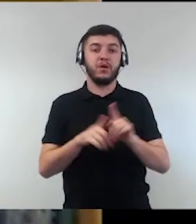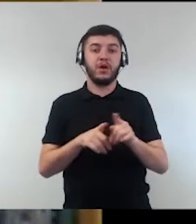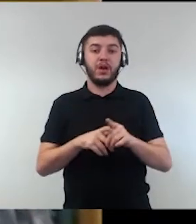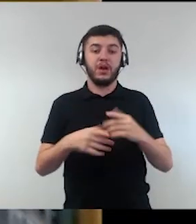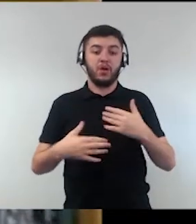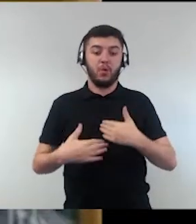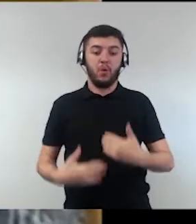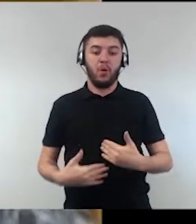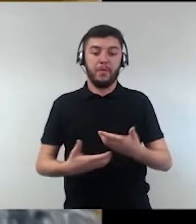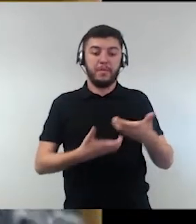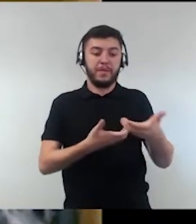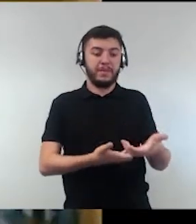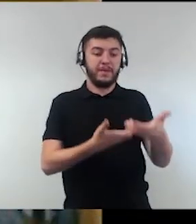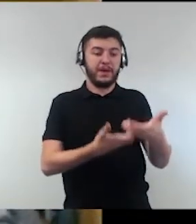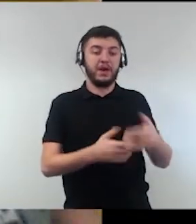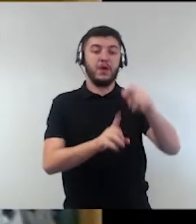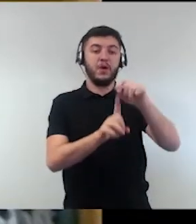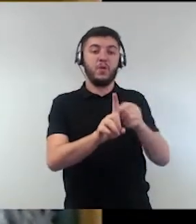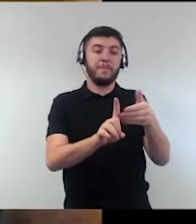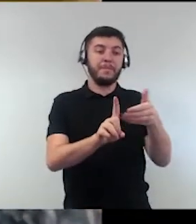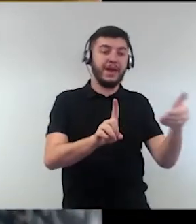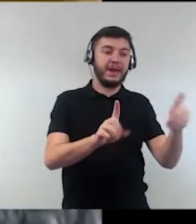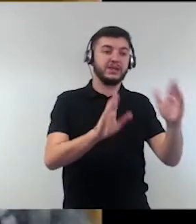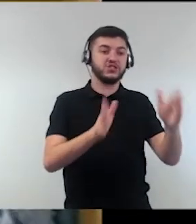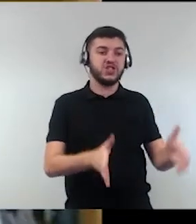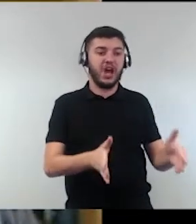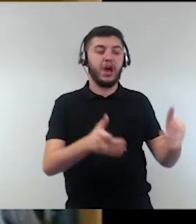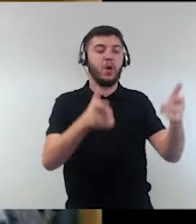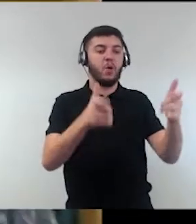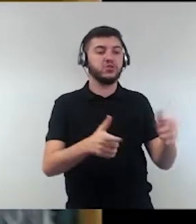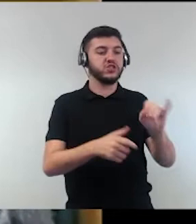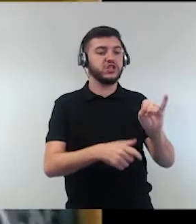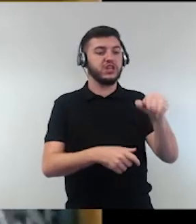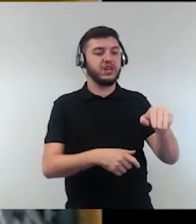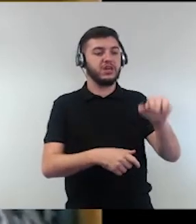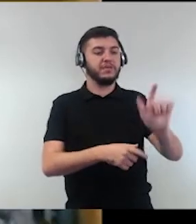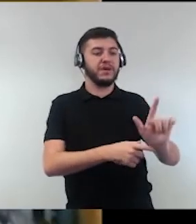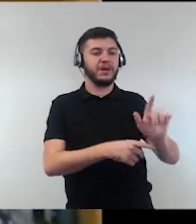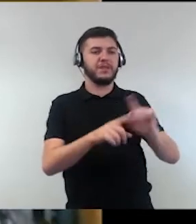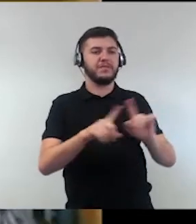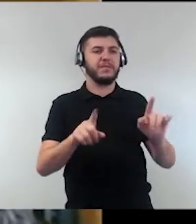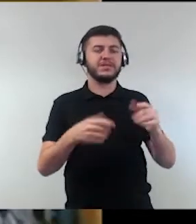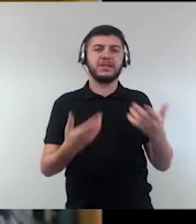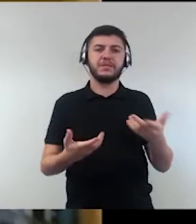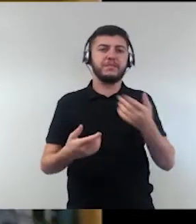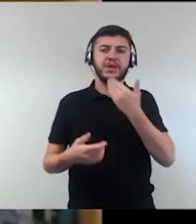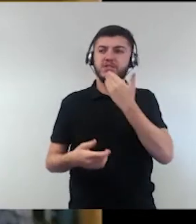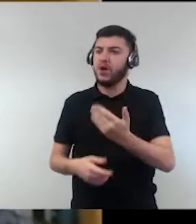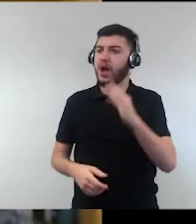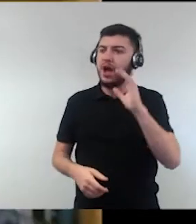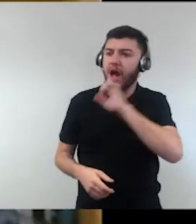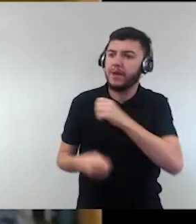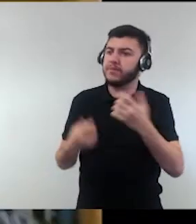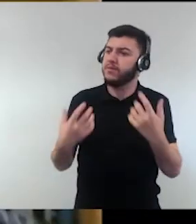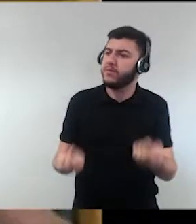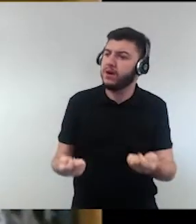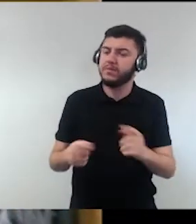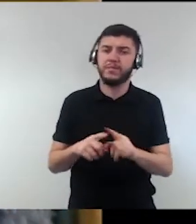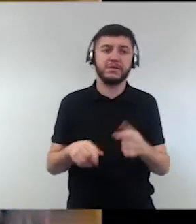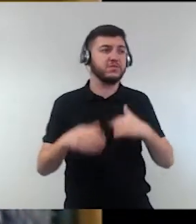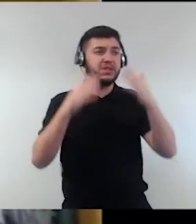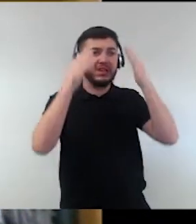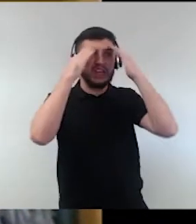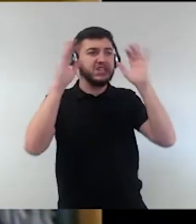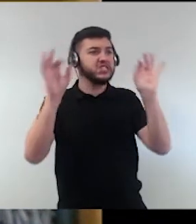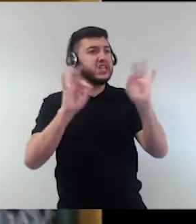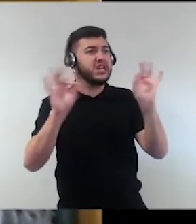muita pressa, dizia assim, não, vamos resolver rápido isso, a família está aí. E eu não estava entendendo o que acontecia e mandei a família entrar,